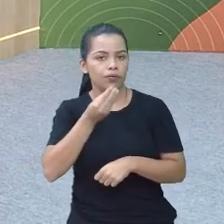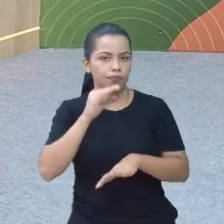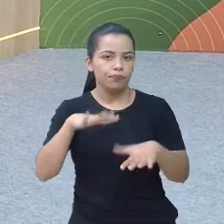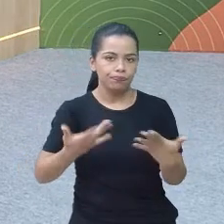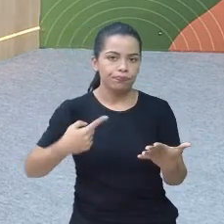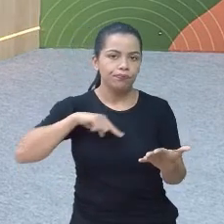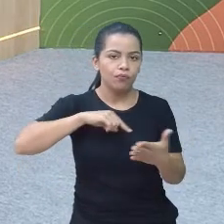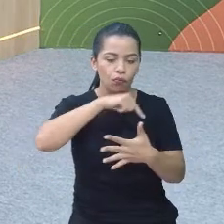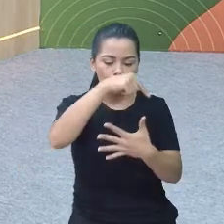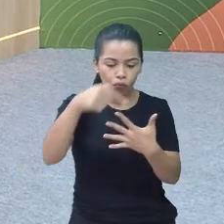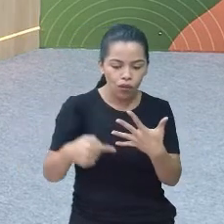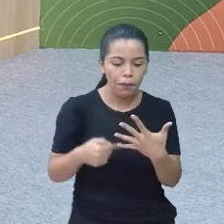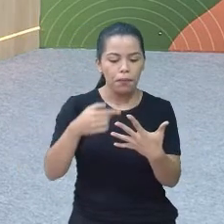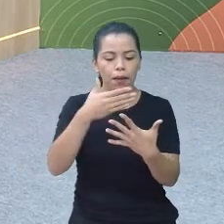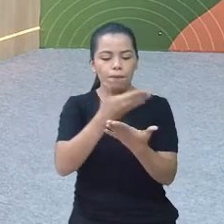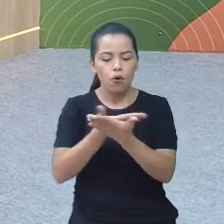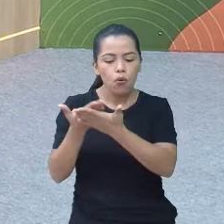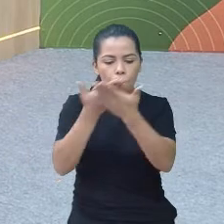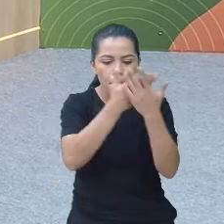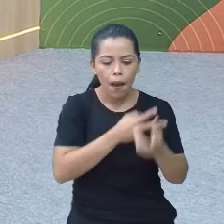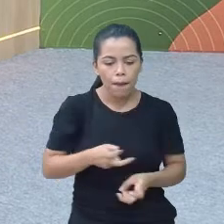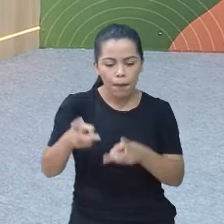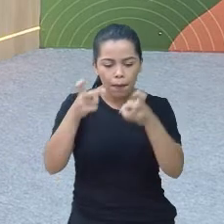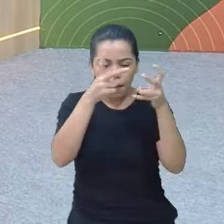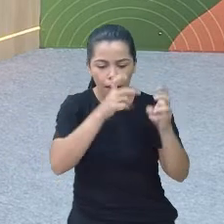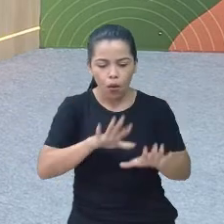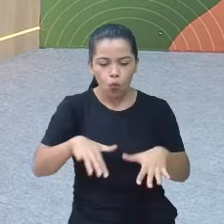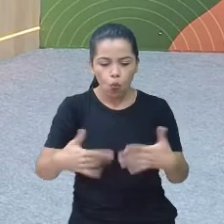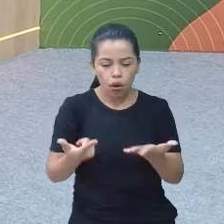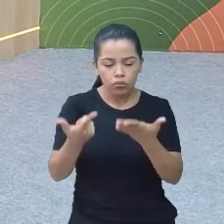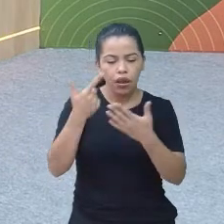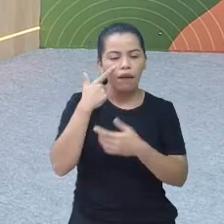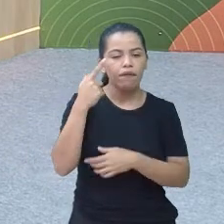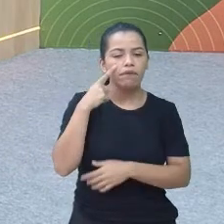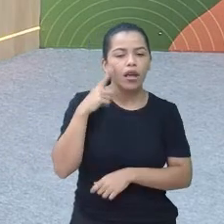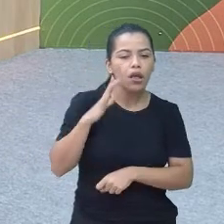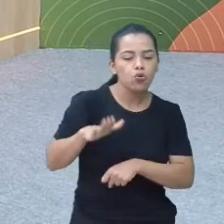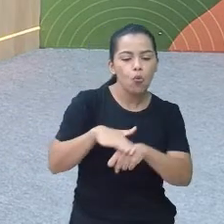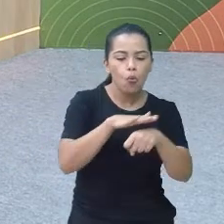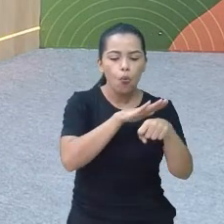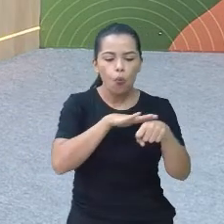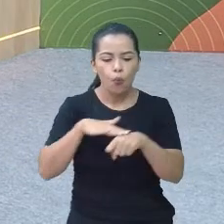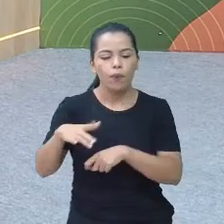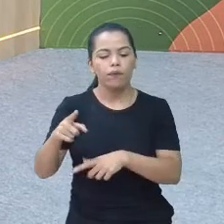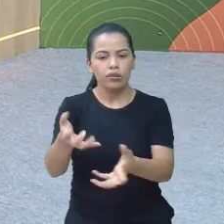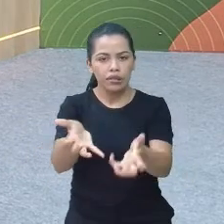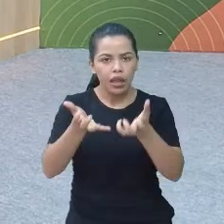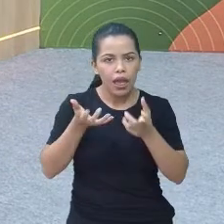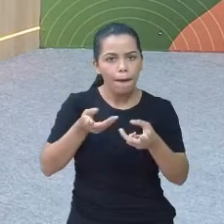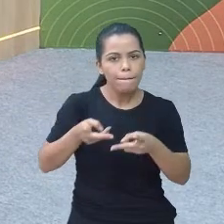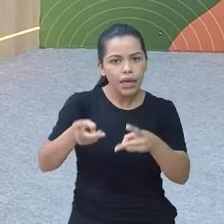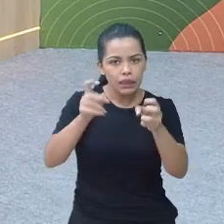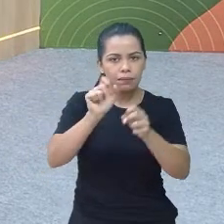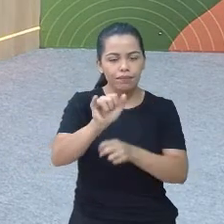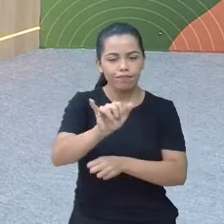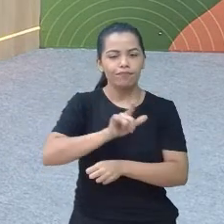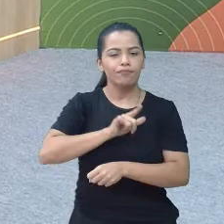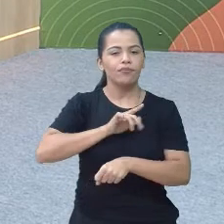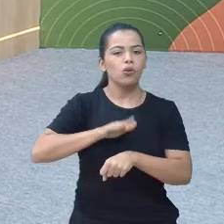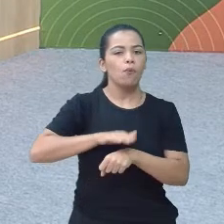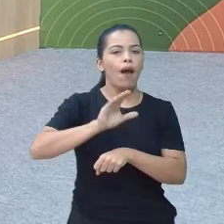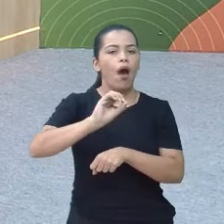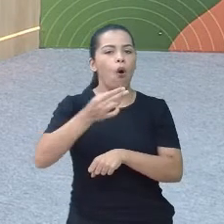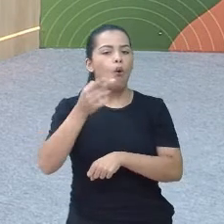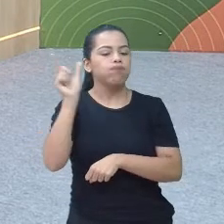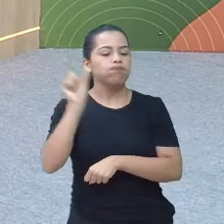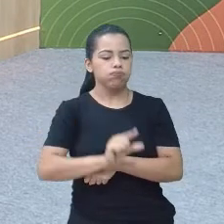consegue descrever a partir do momento em que você está analisando situações em que você quer observar se é ter mais ou menos